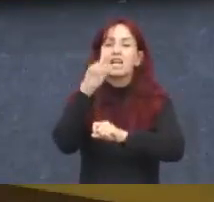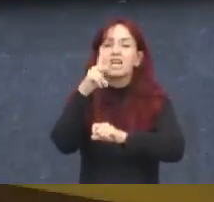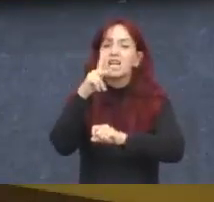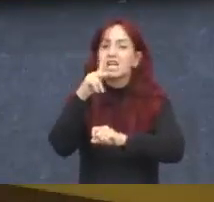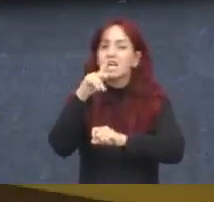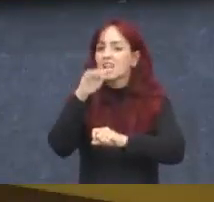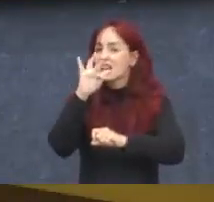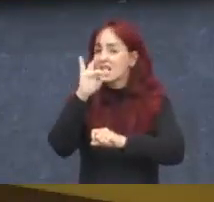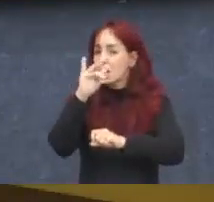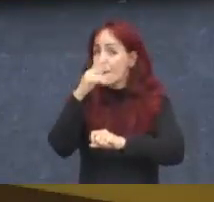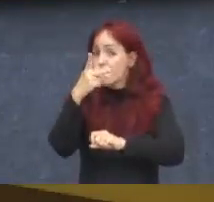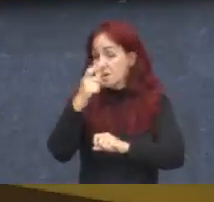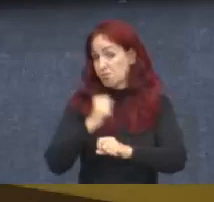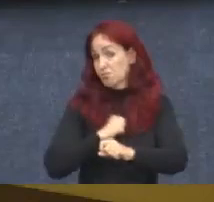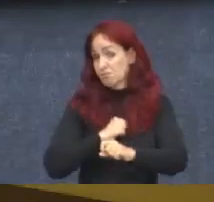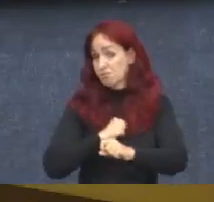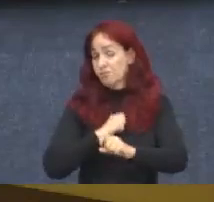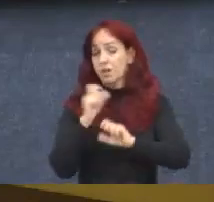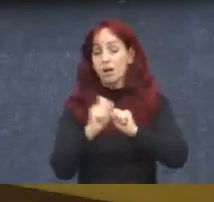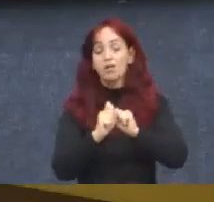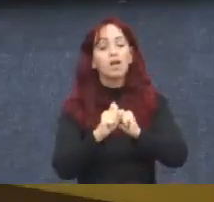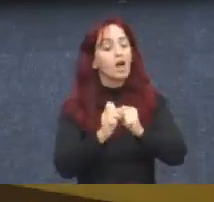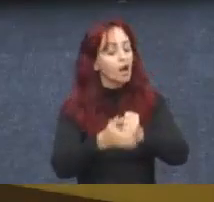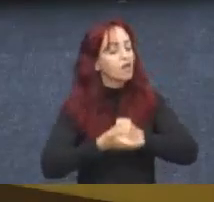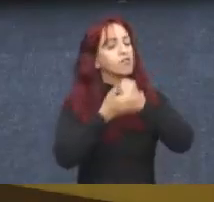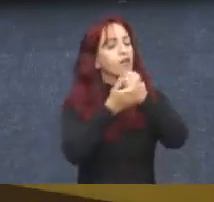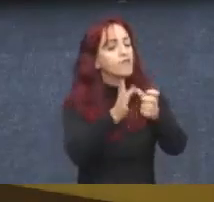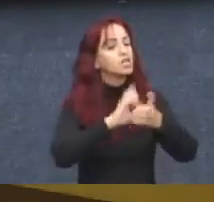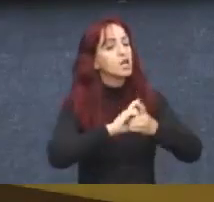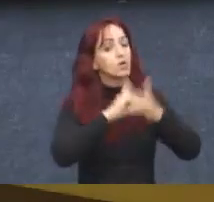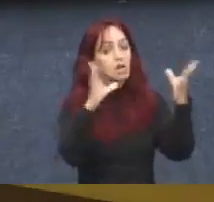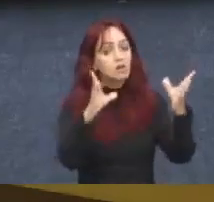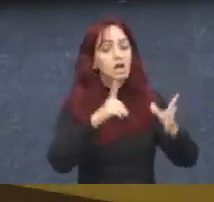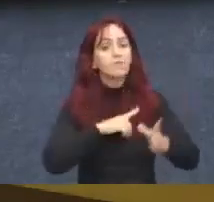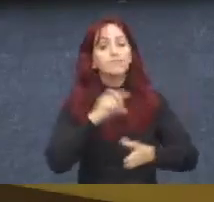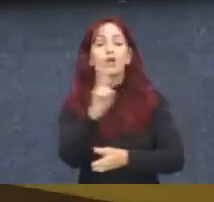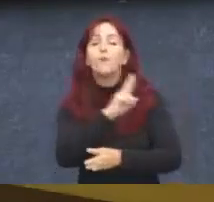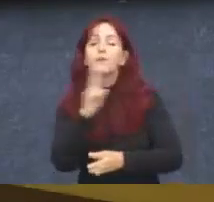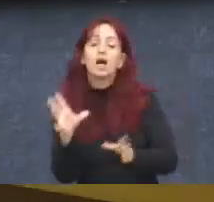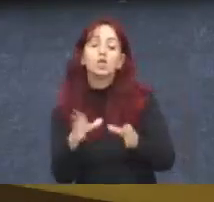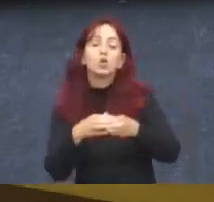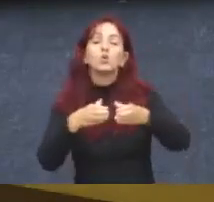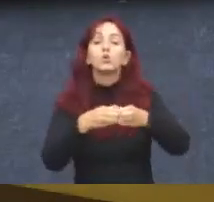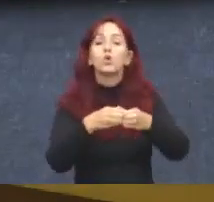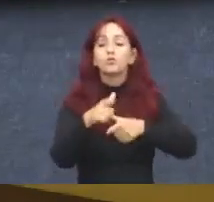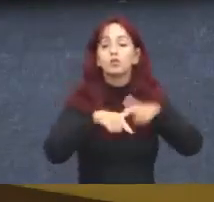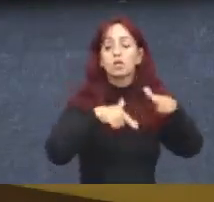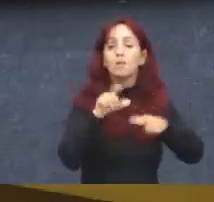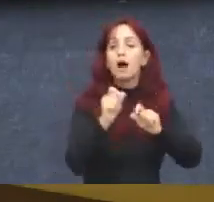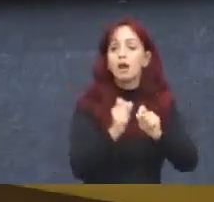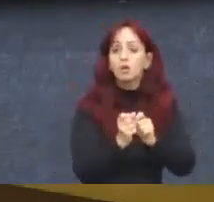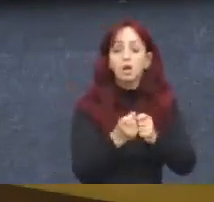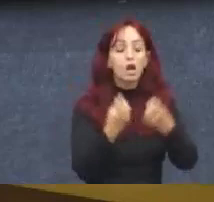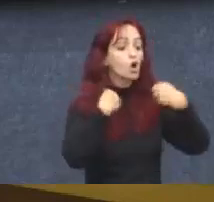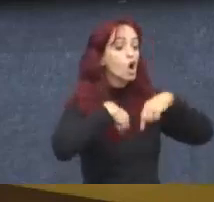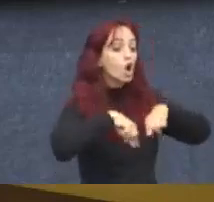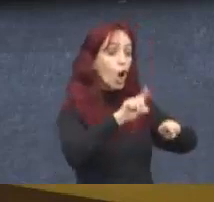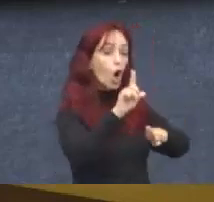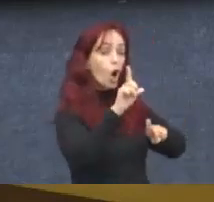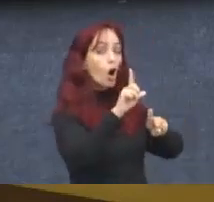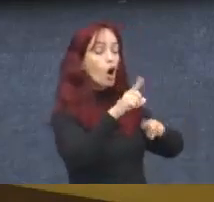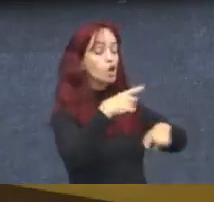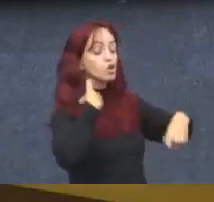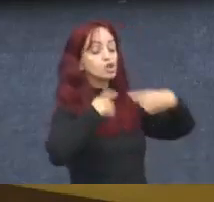democracia, imagine só. E ele foi nomeado no grupo de trabalho, entre aspas, contra o discurso de ódio na